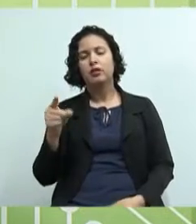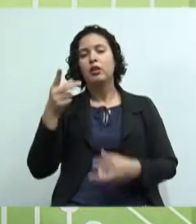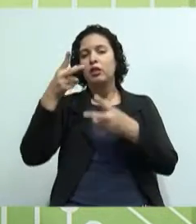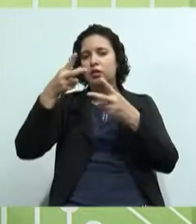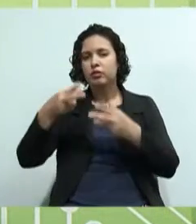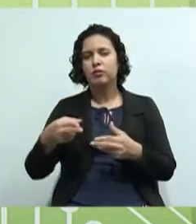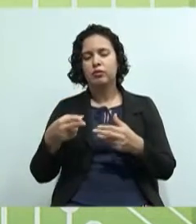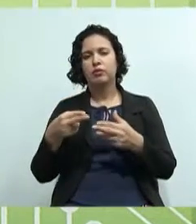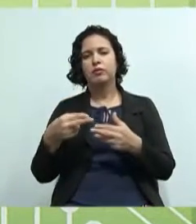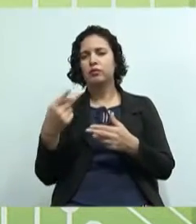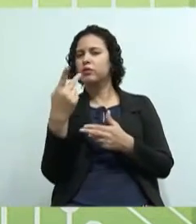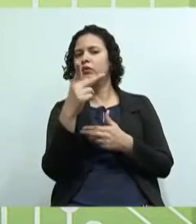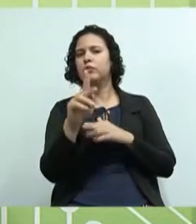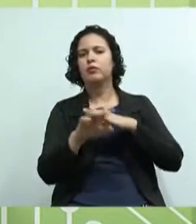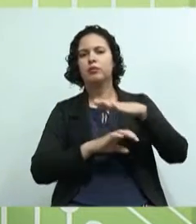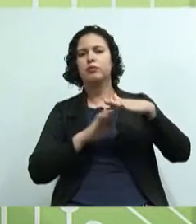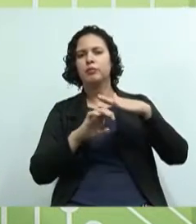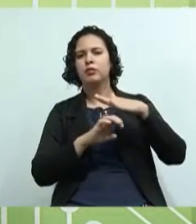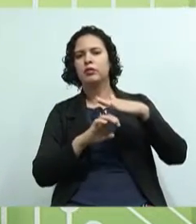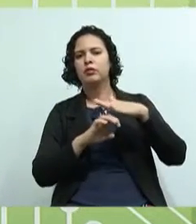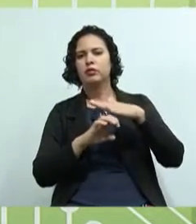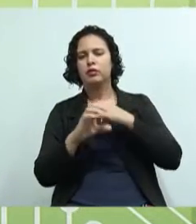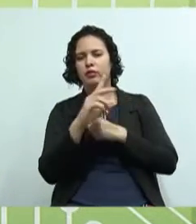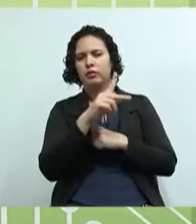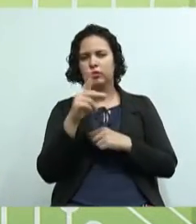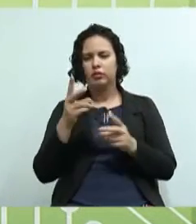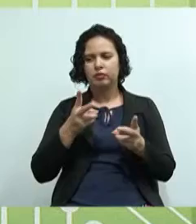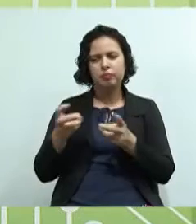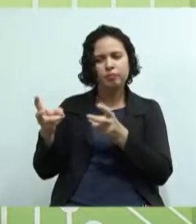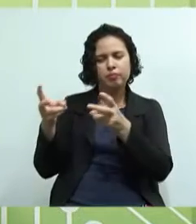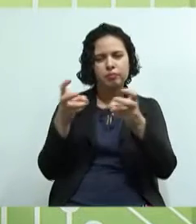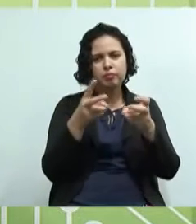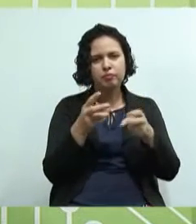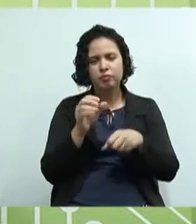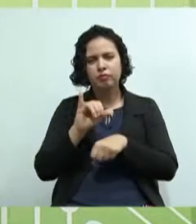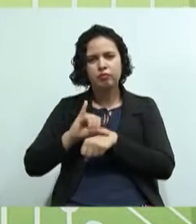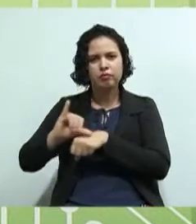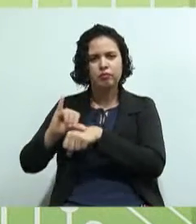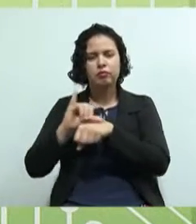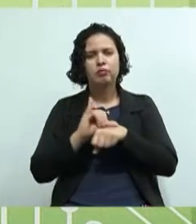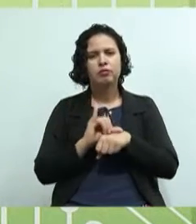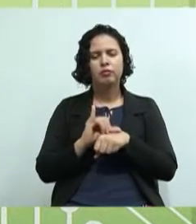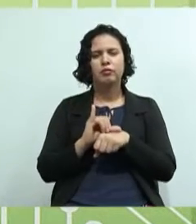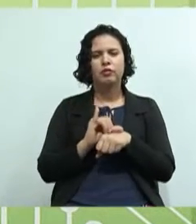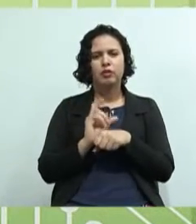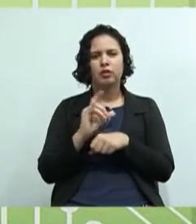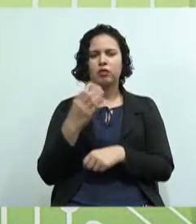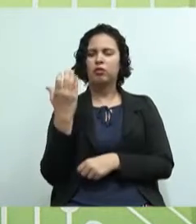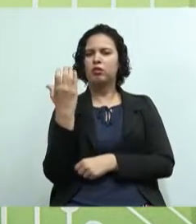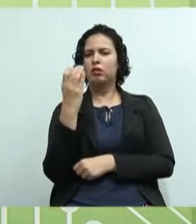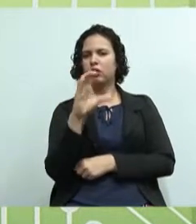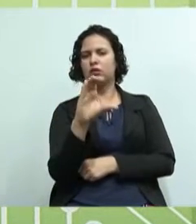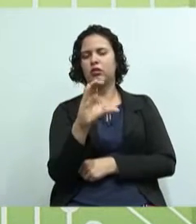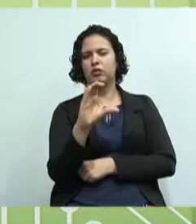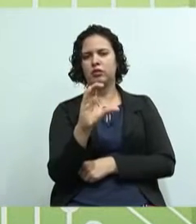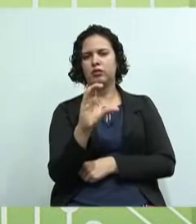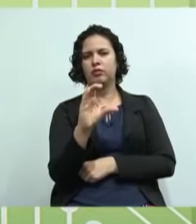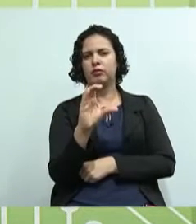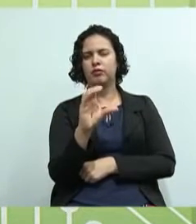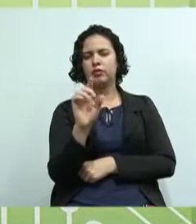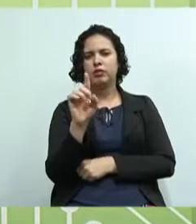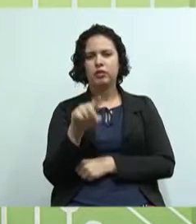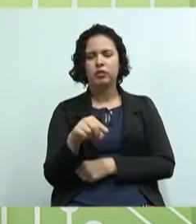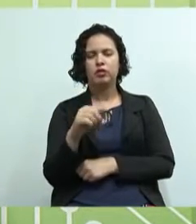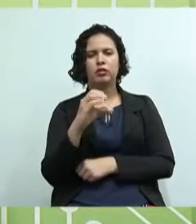da tua organização, da tua cooperativa? É o extrativismo mineral? É o crédito? É a cooperativa financeira? É